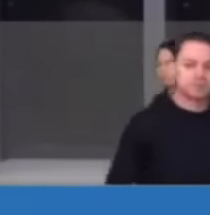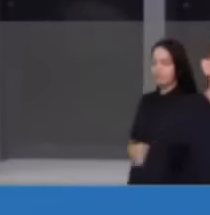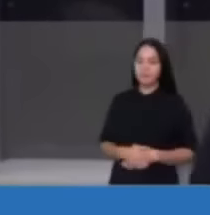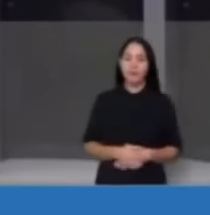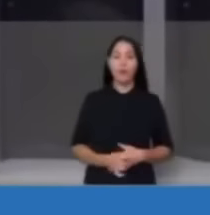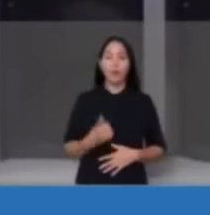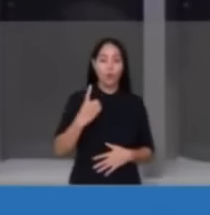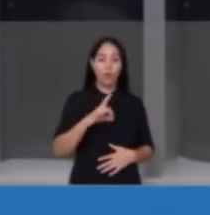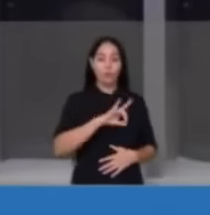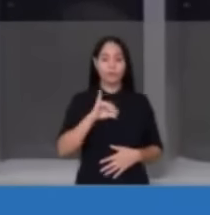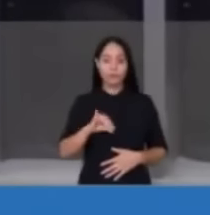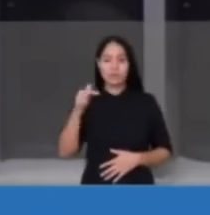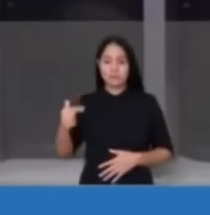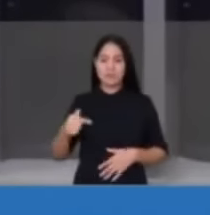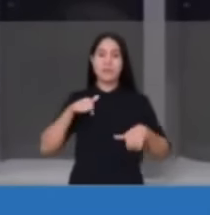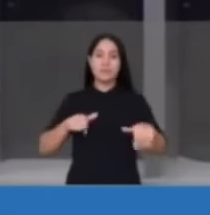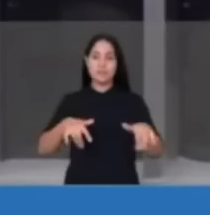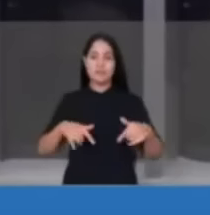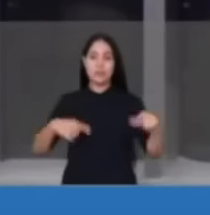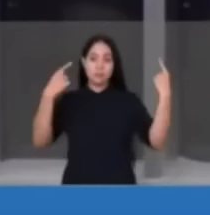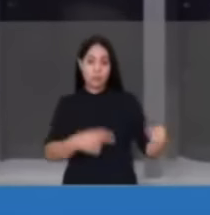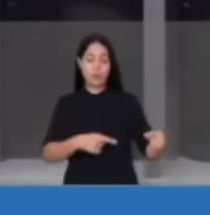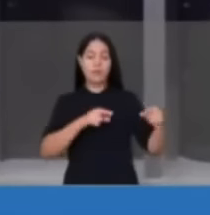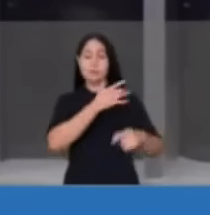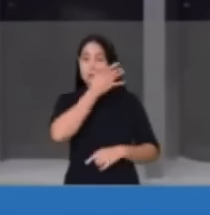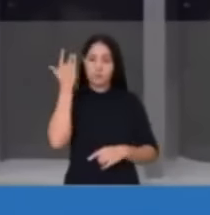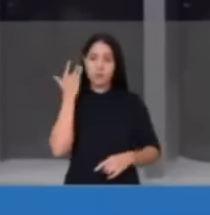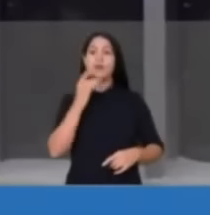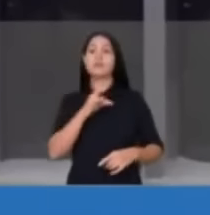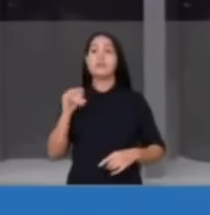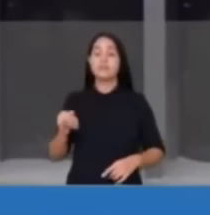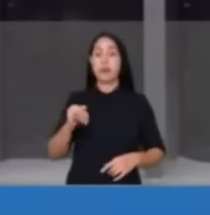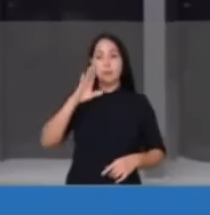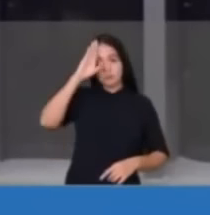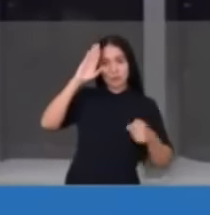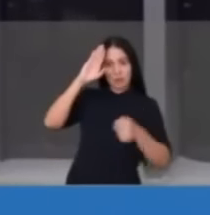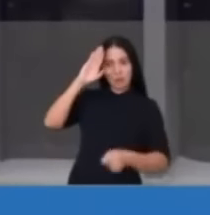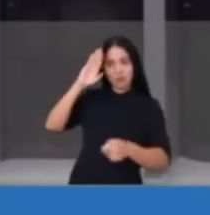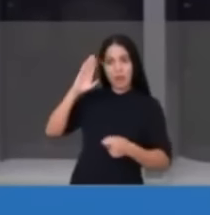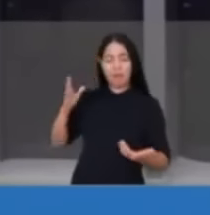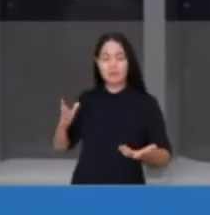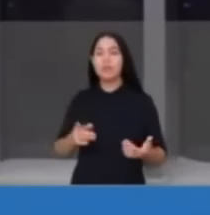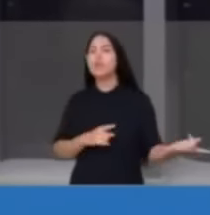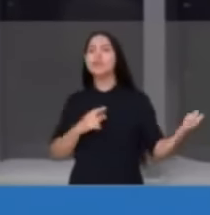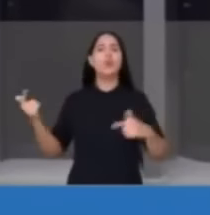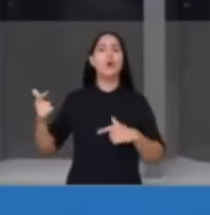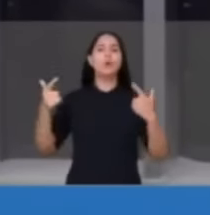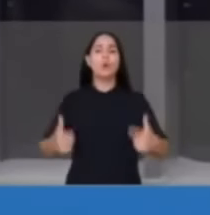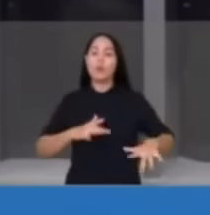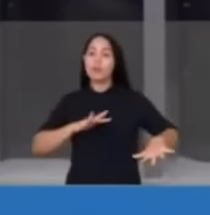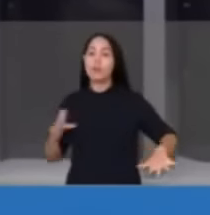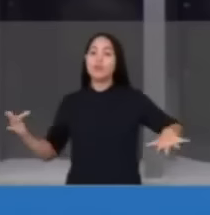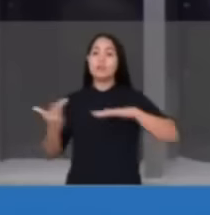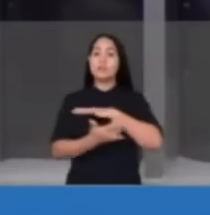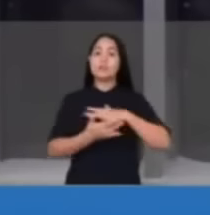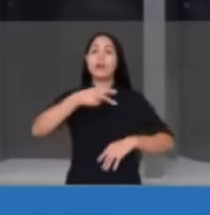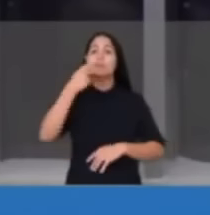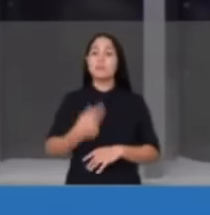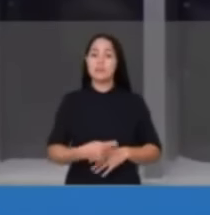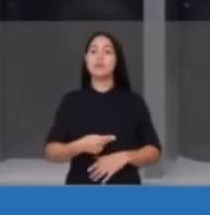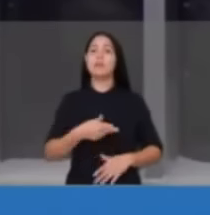Setembro contra quem vai condenar bolsonaro e o outro através das redes sociais de onde ele nasceu